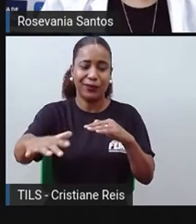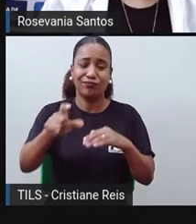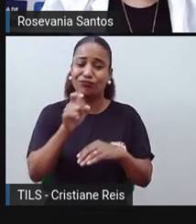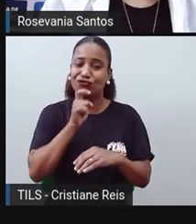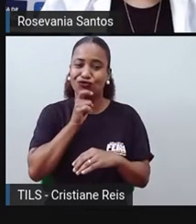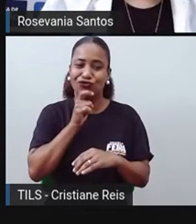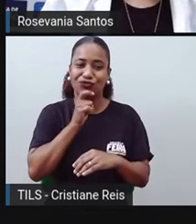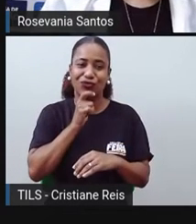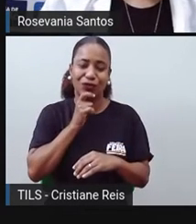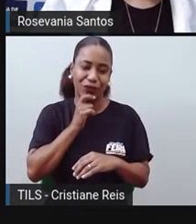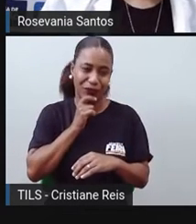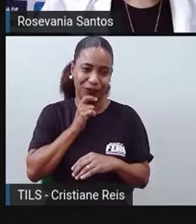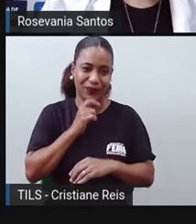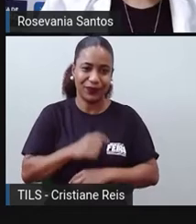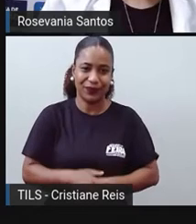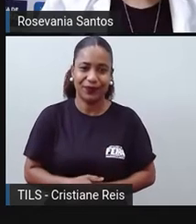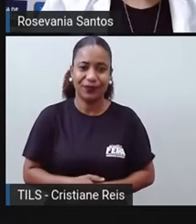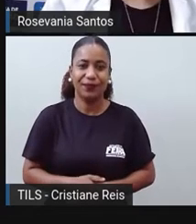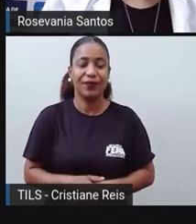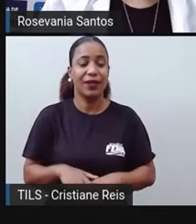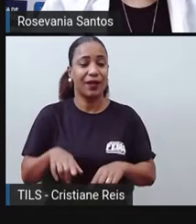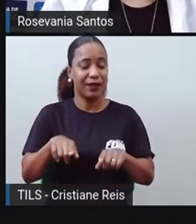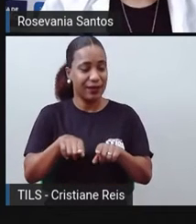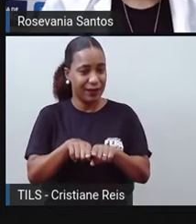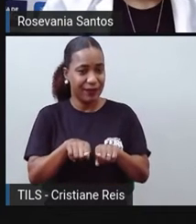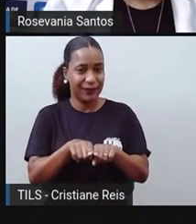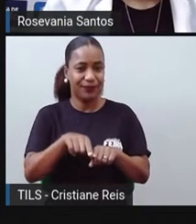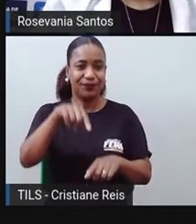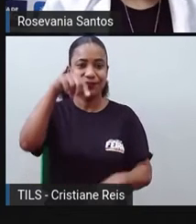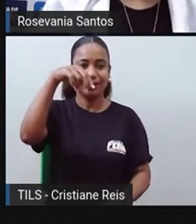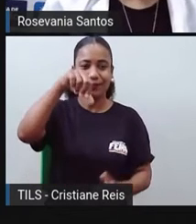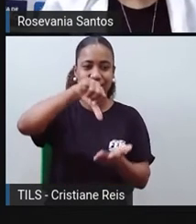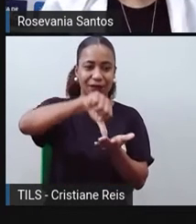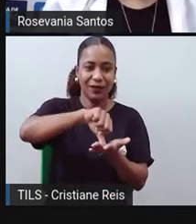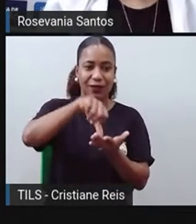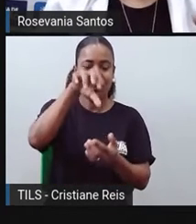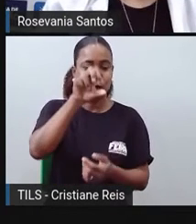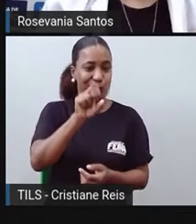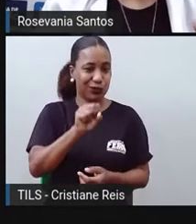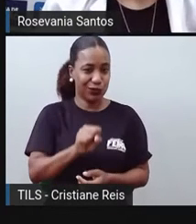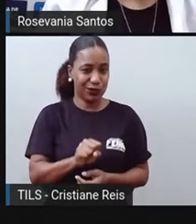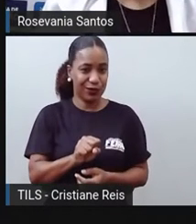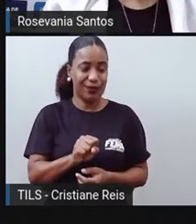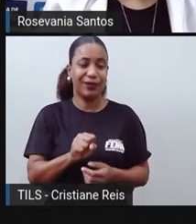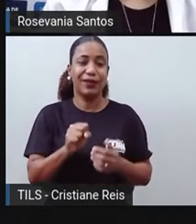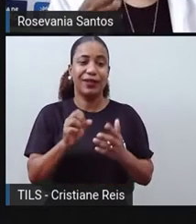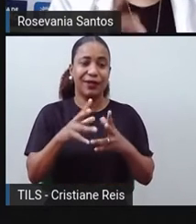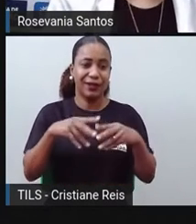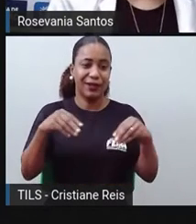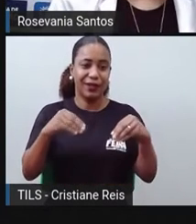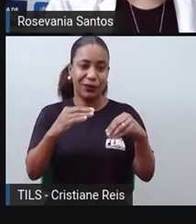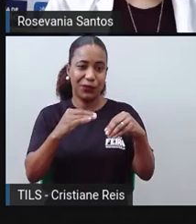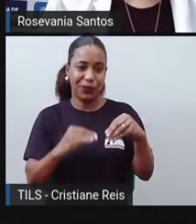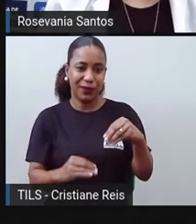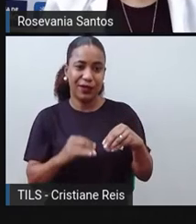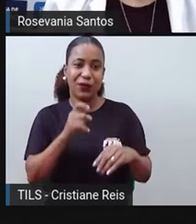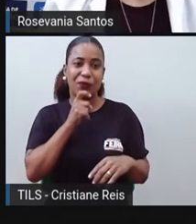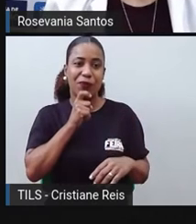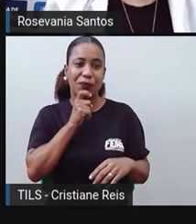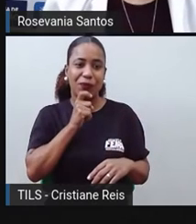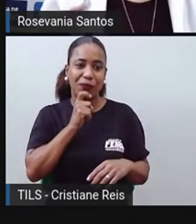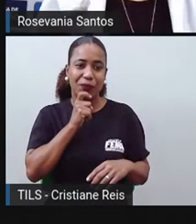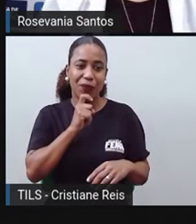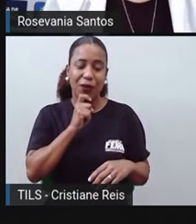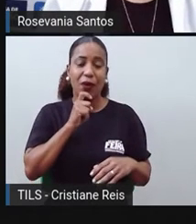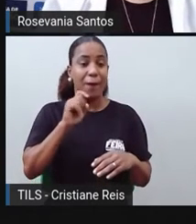imenso bloco continental. Olha a diferença aqui, agora já é um continente, né? Já tem terras embaixo daquele gelo. Se você cavar, cavar, cavar, você vai dar ali num